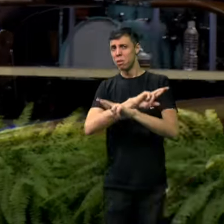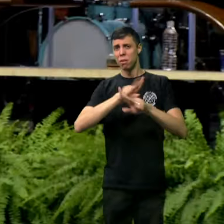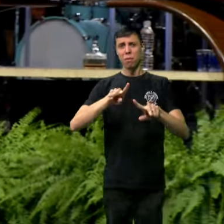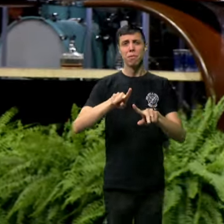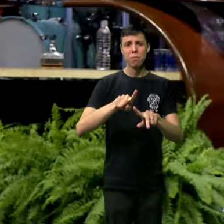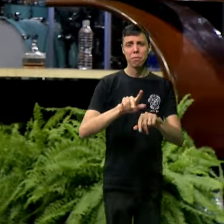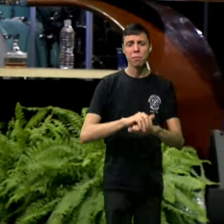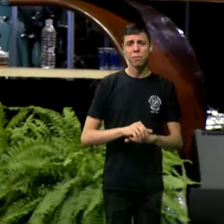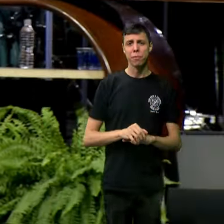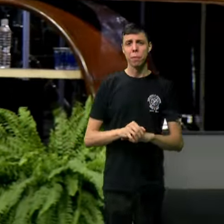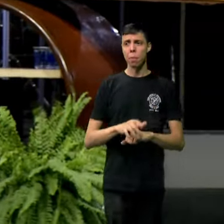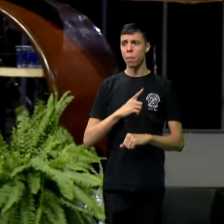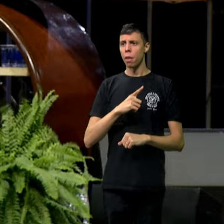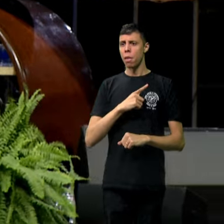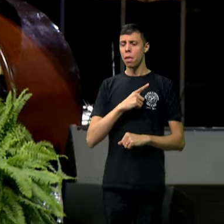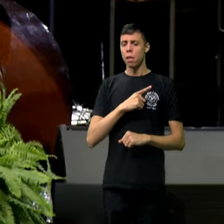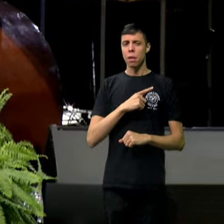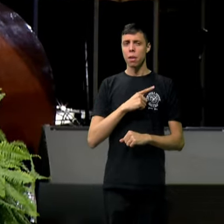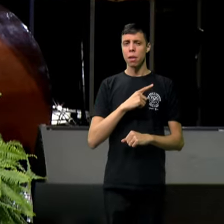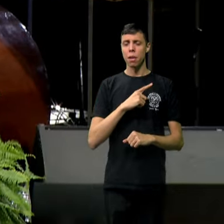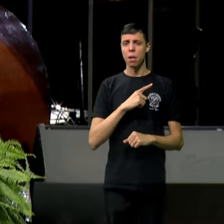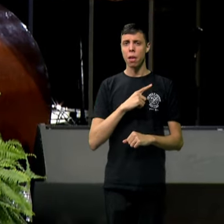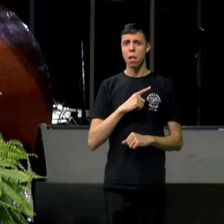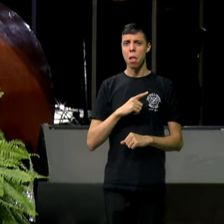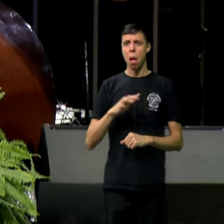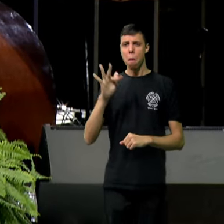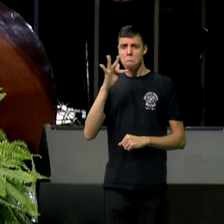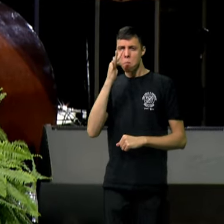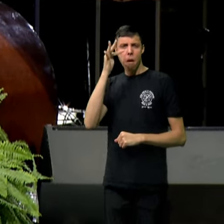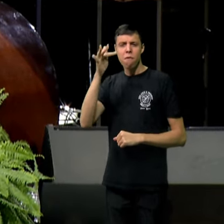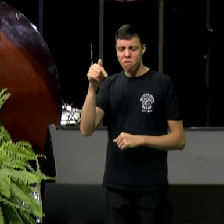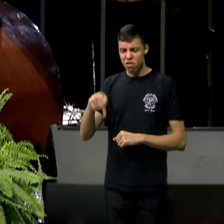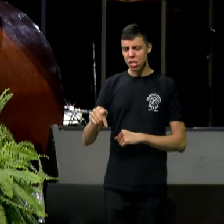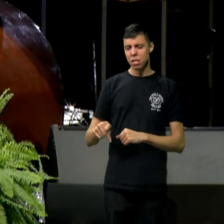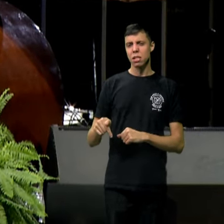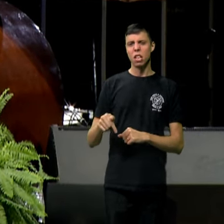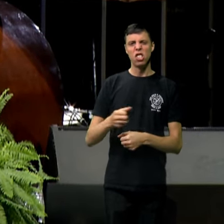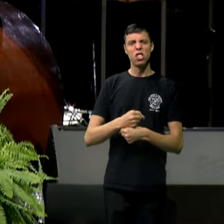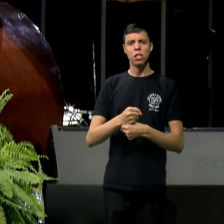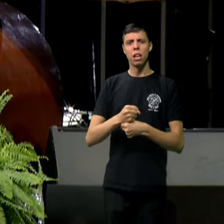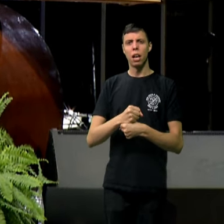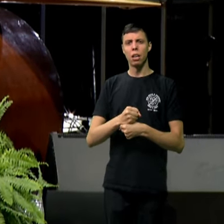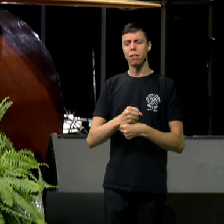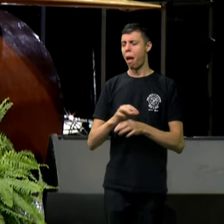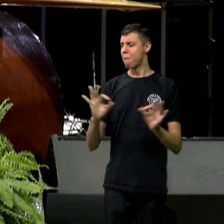Assim que para a primavera deste ano saímos com nossa escola, já está prontinha, está só para publicar.